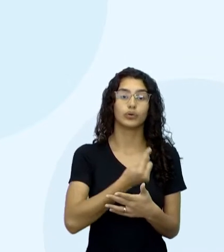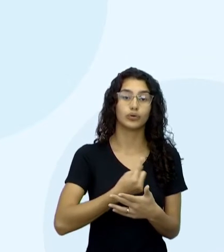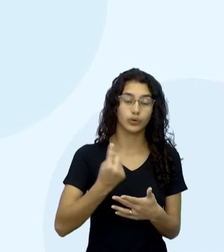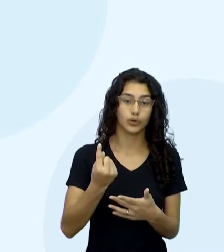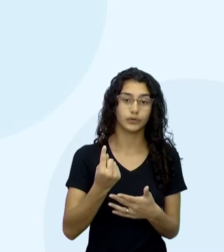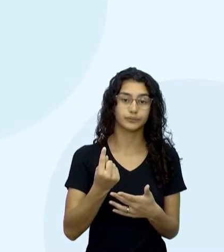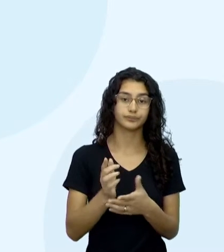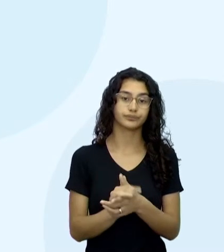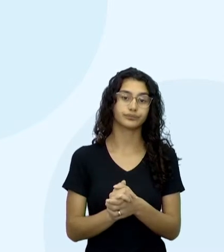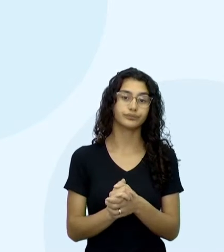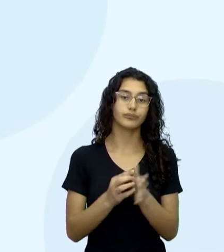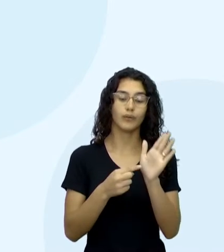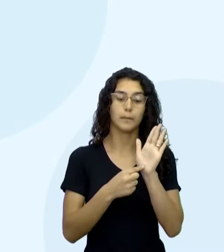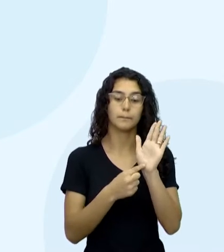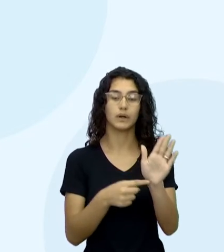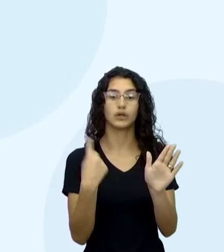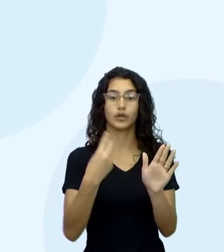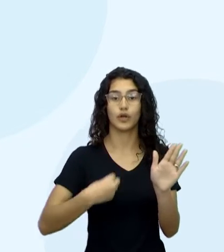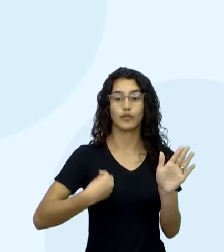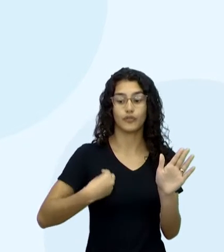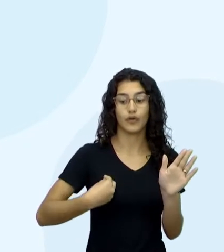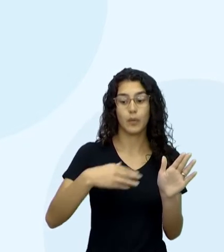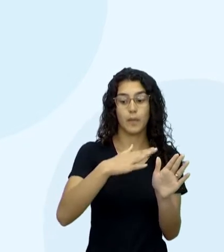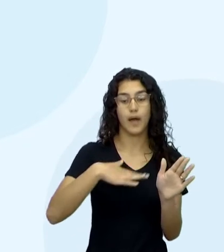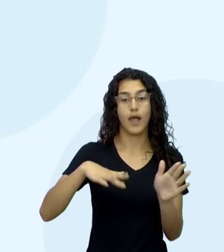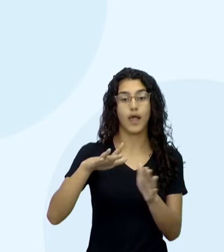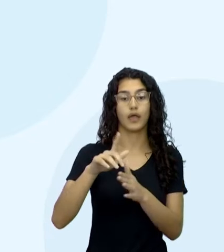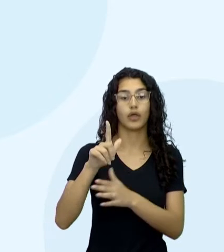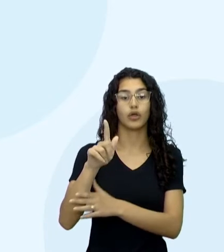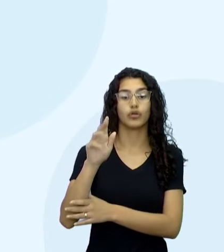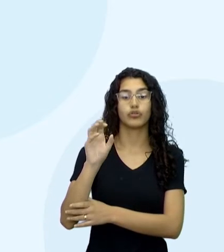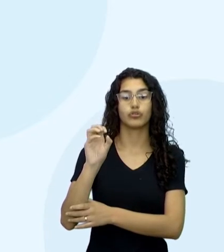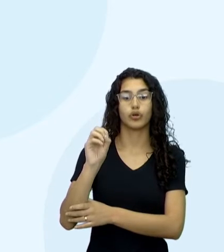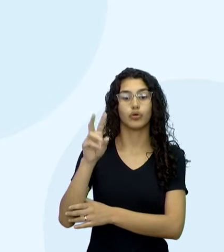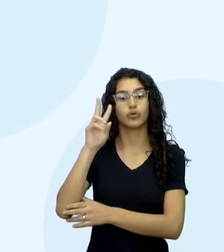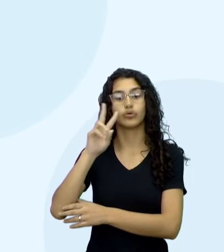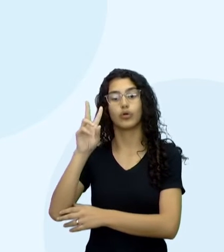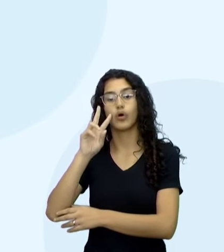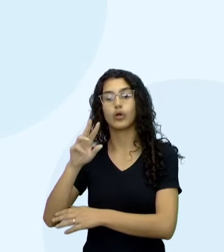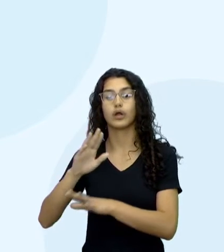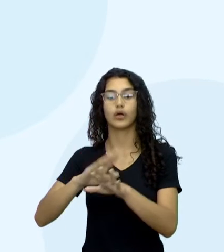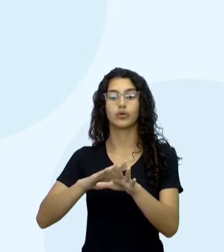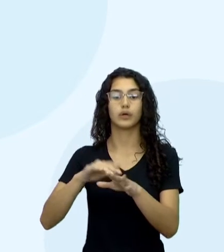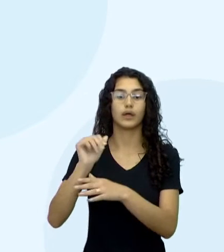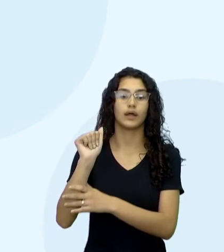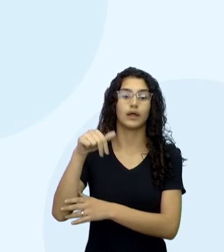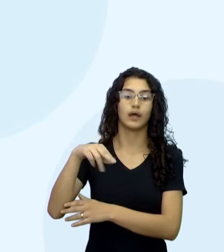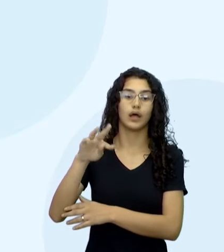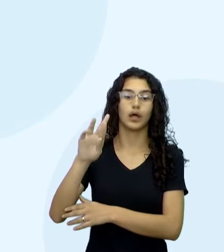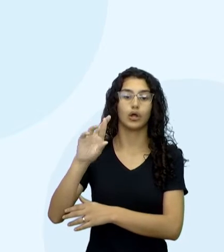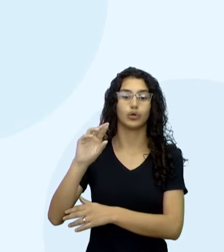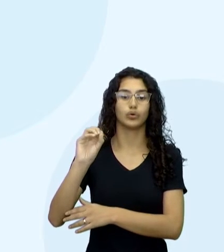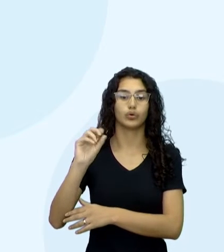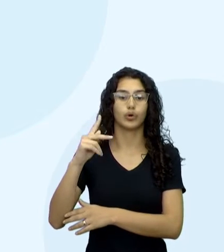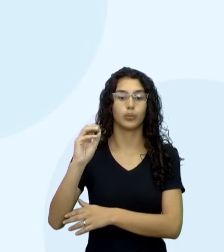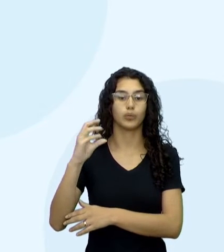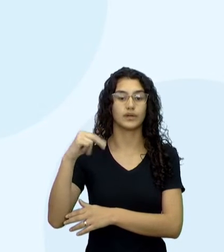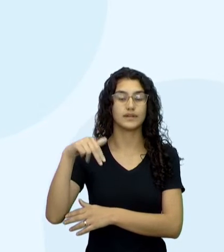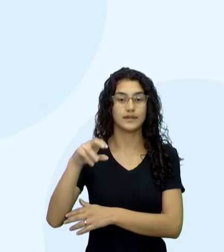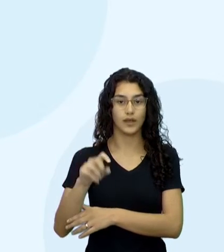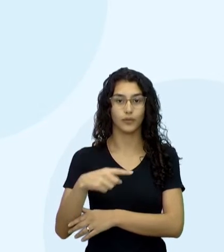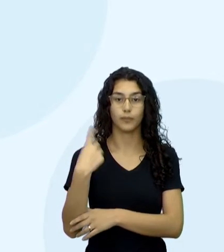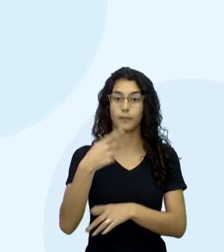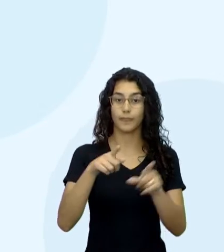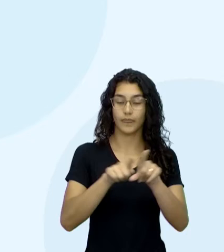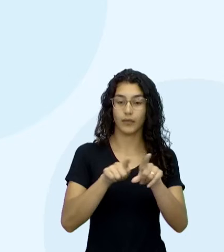gente afirma que a gente vive numa era Geo geohistórica chamada antropoceno no fundo a